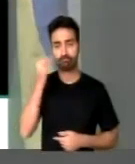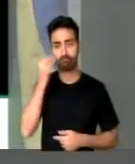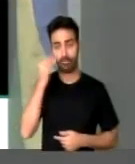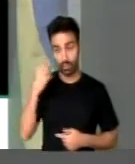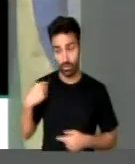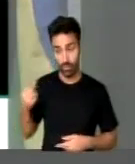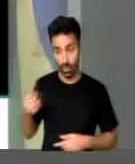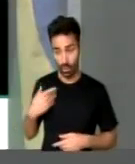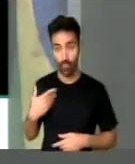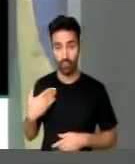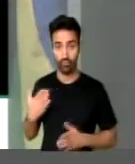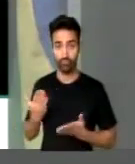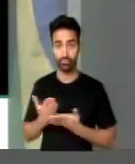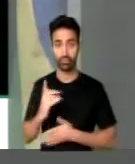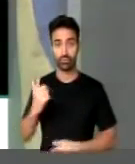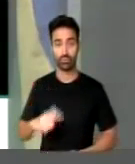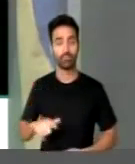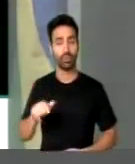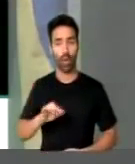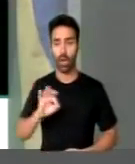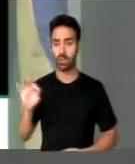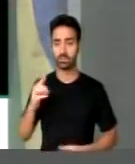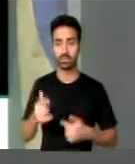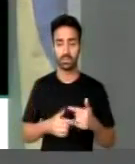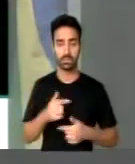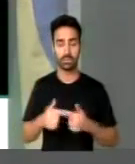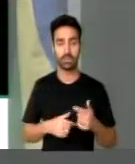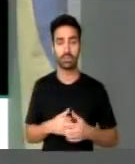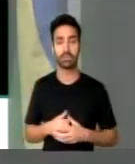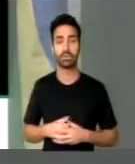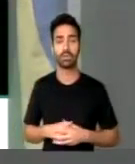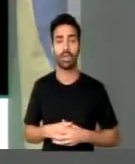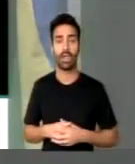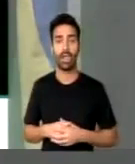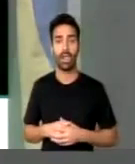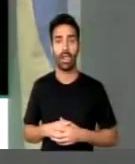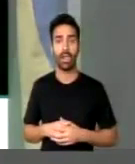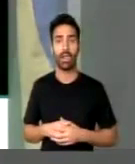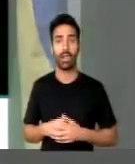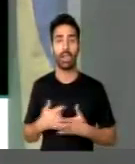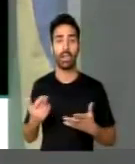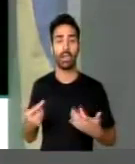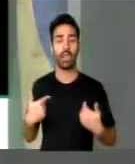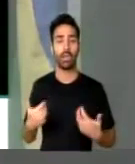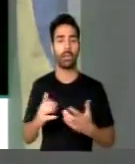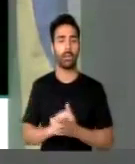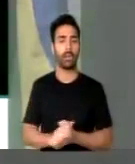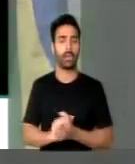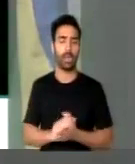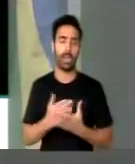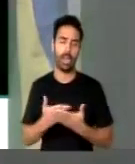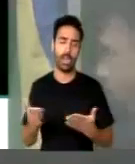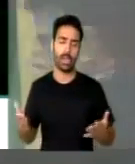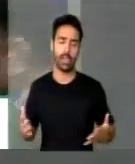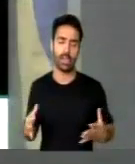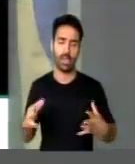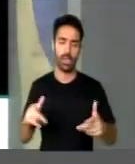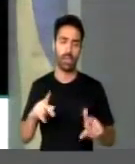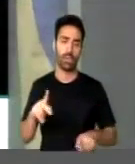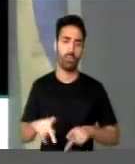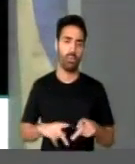agora e fazendo um bom trabalho. Estamos presentes na solenidade do ato cívico, cumprimentando aqui toda a população,